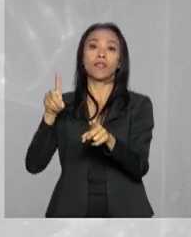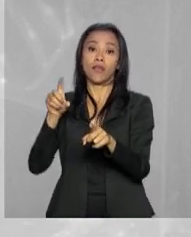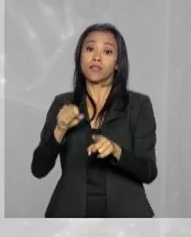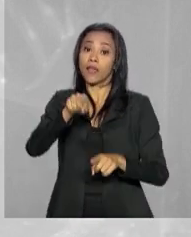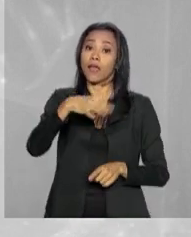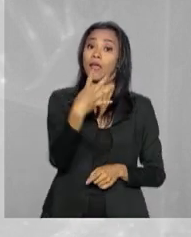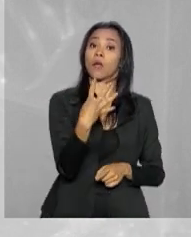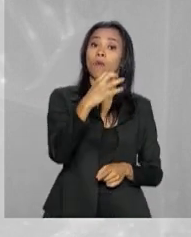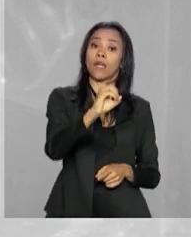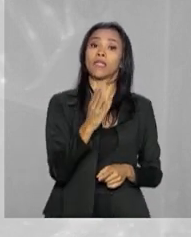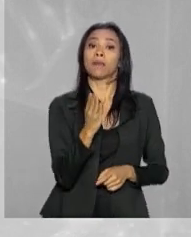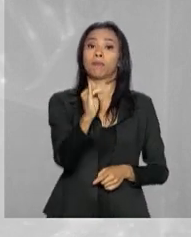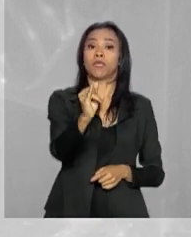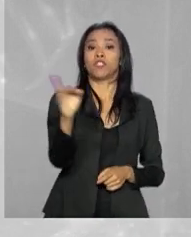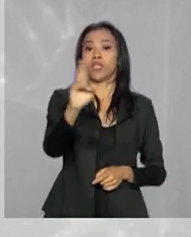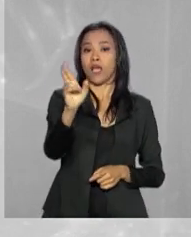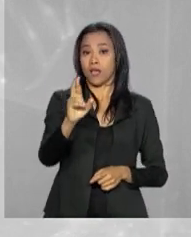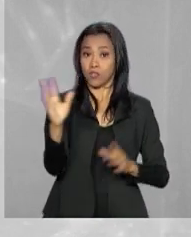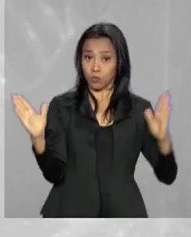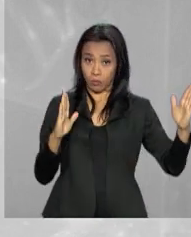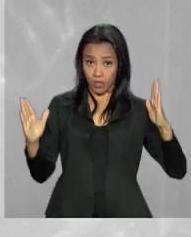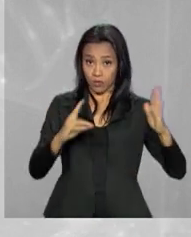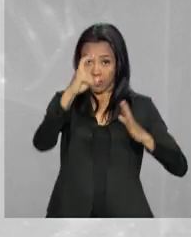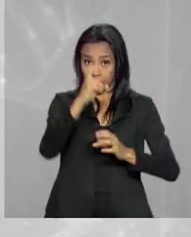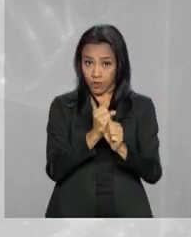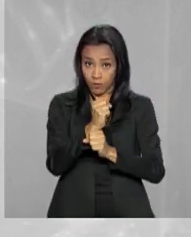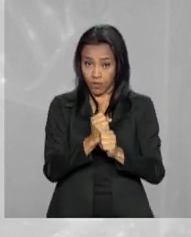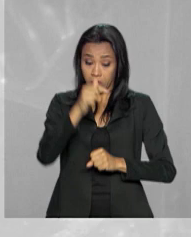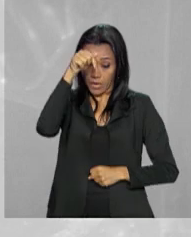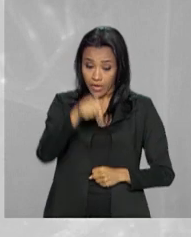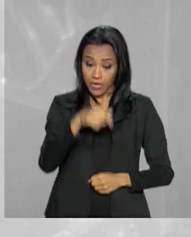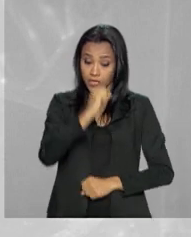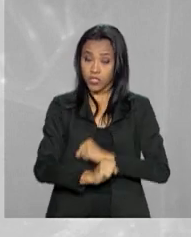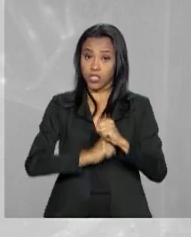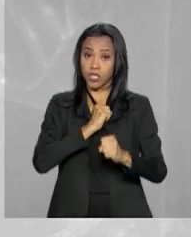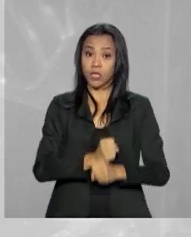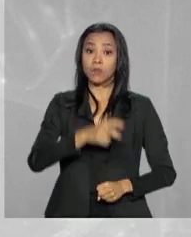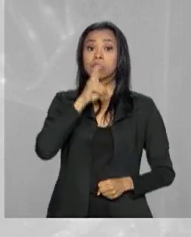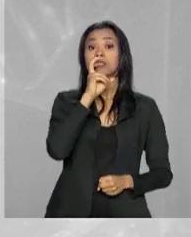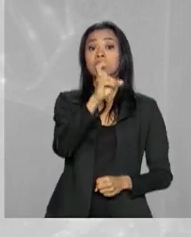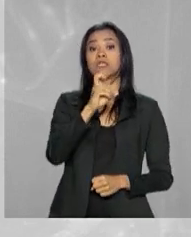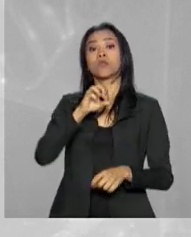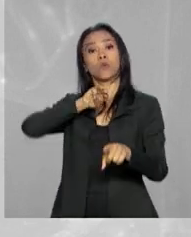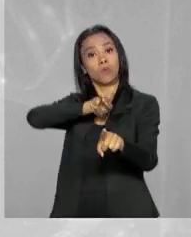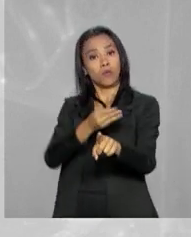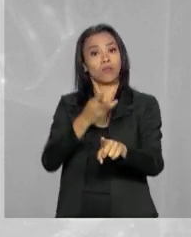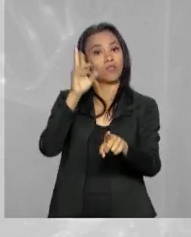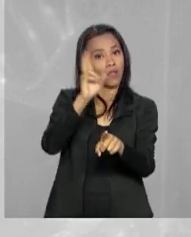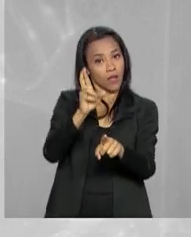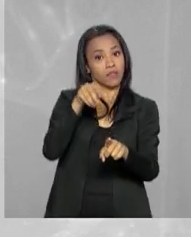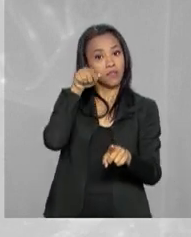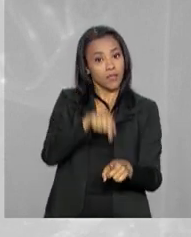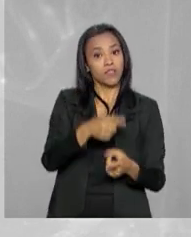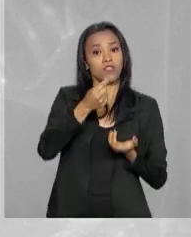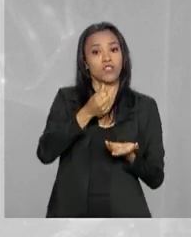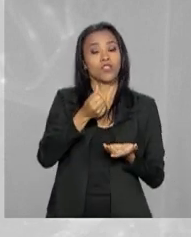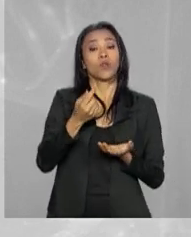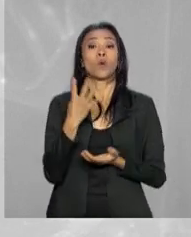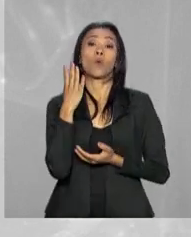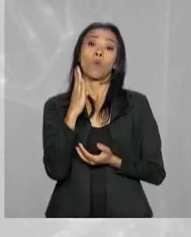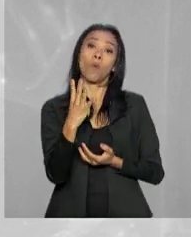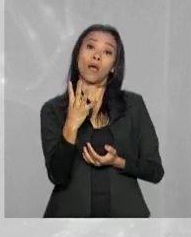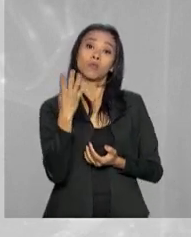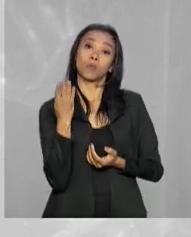de segurança pública em cinco anos para este ano são 5 bilhões de reais destes recursos 4 bilhões